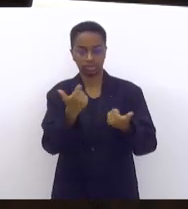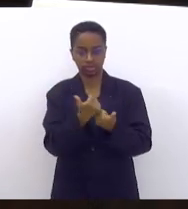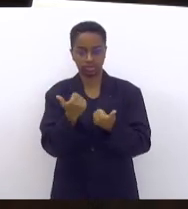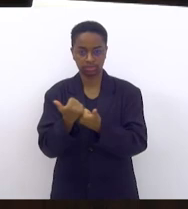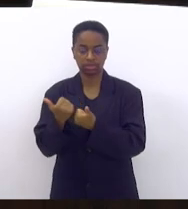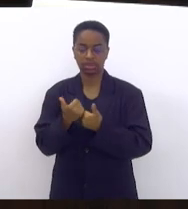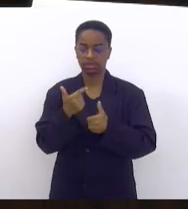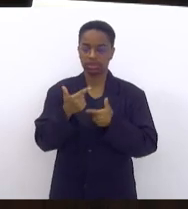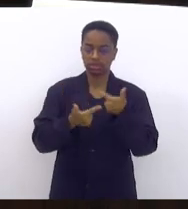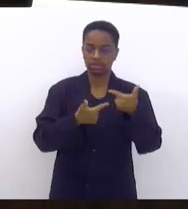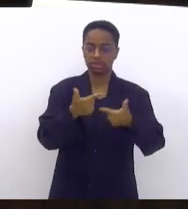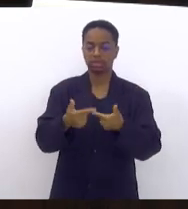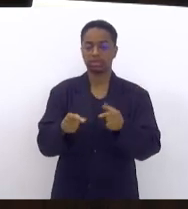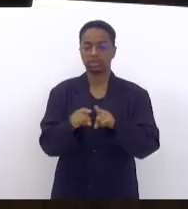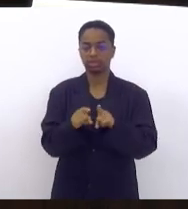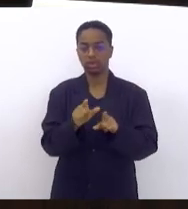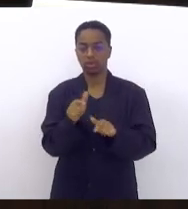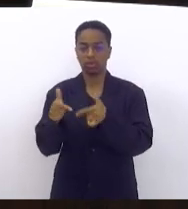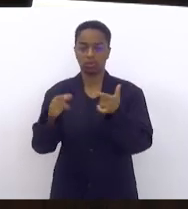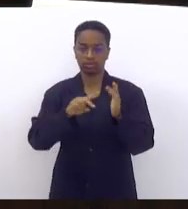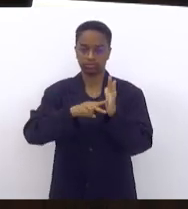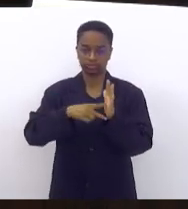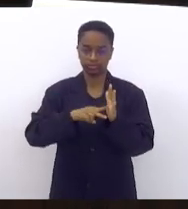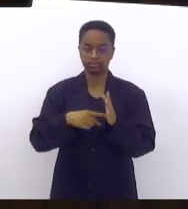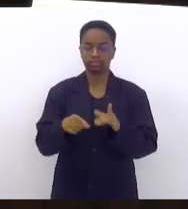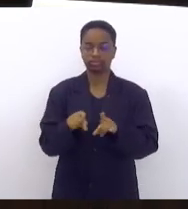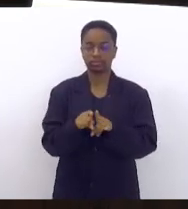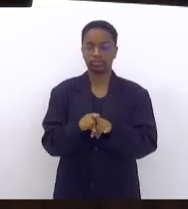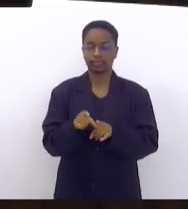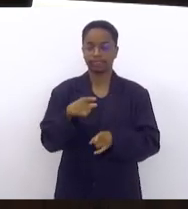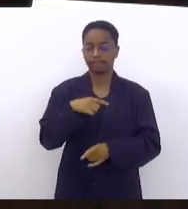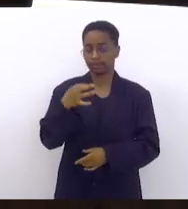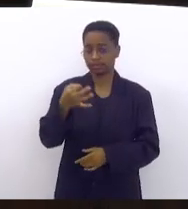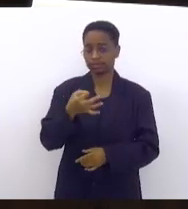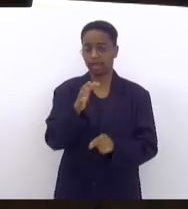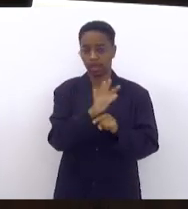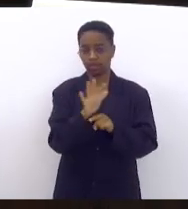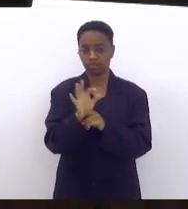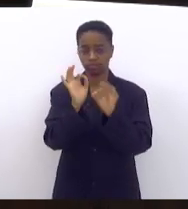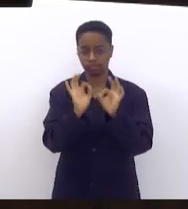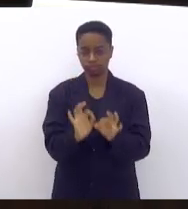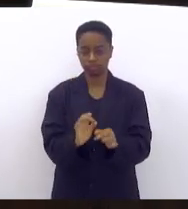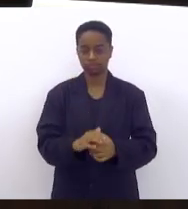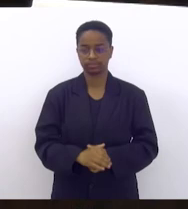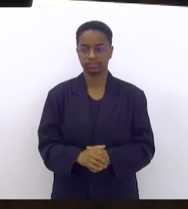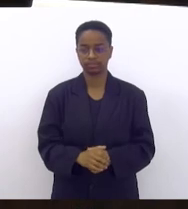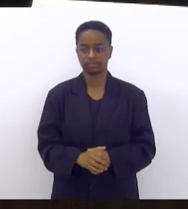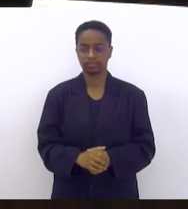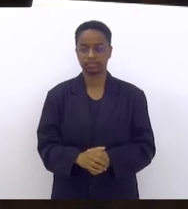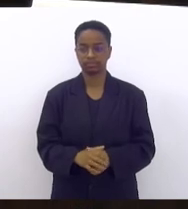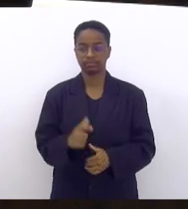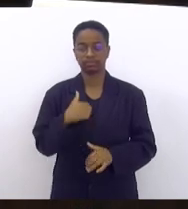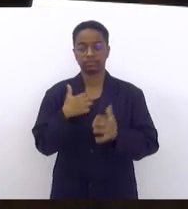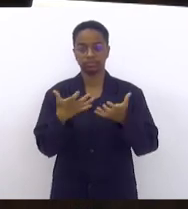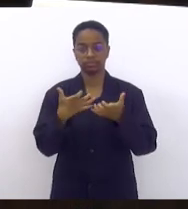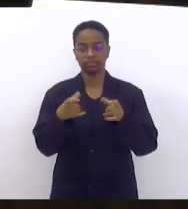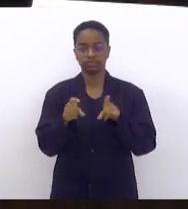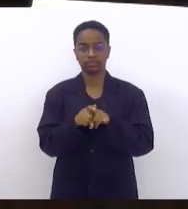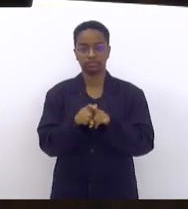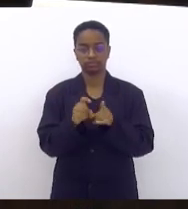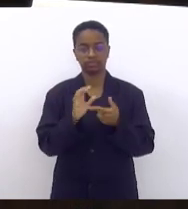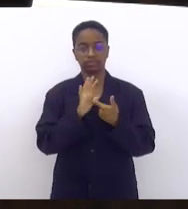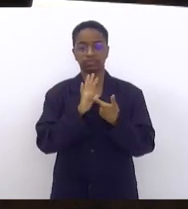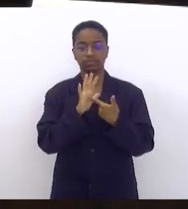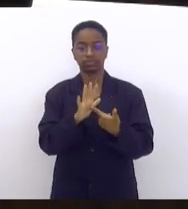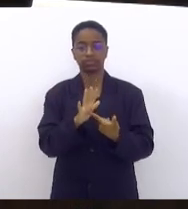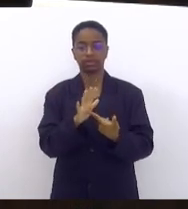tem outros sindicatos aqui, né? E que eles realmente ajudam. Eu quero, inclusive, fazer um destaque aqui, que